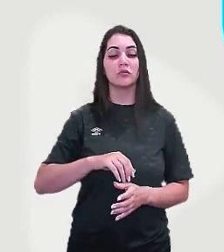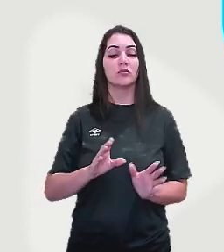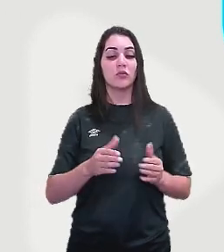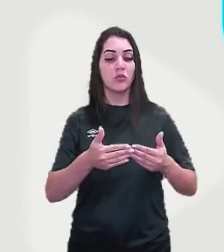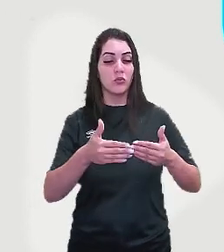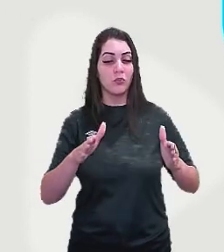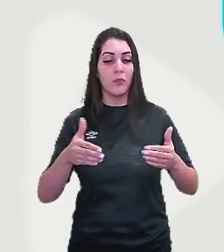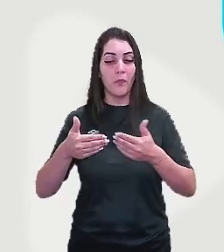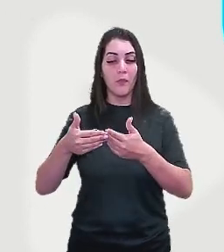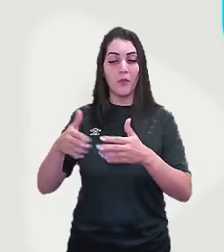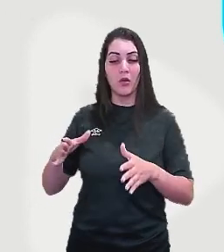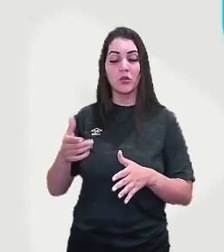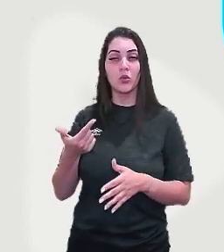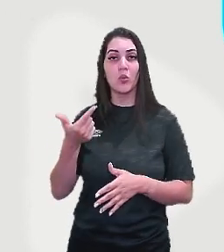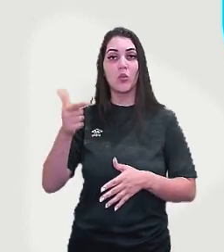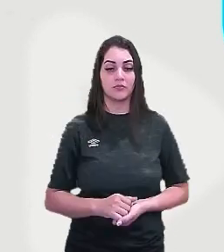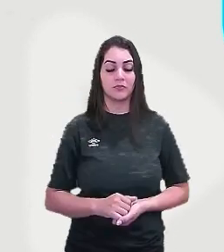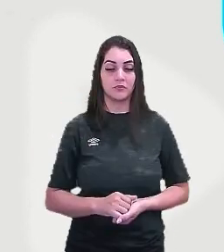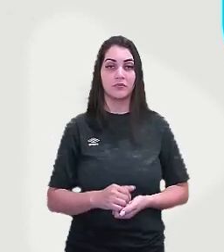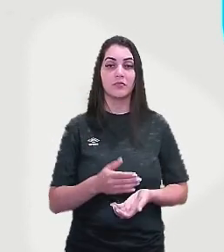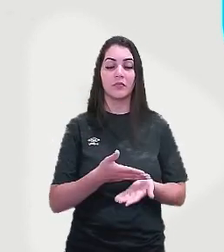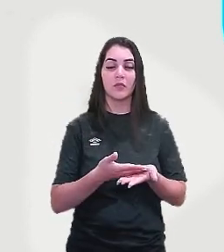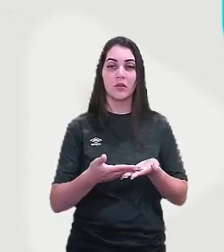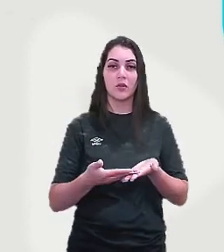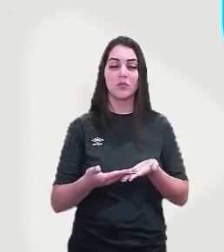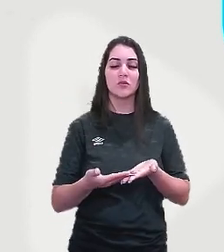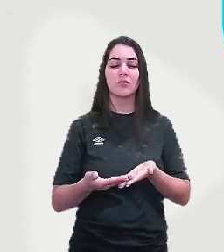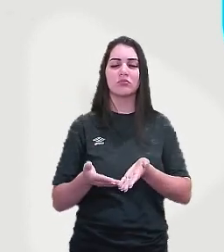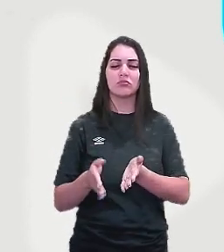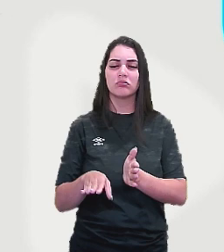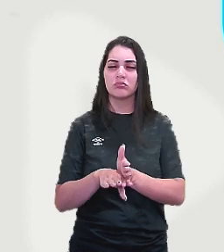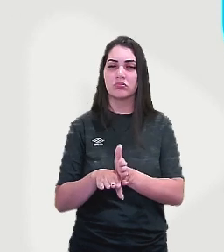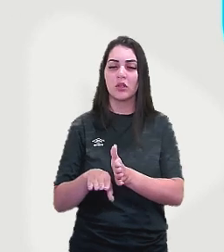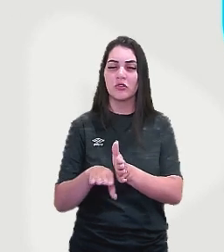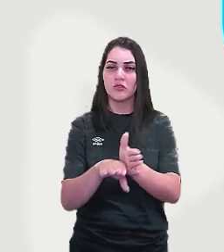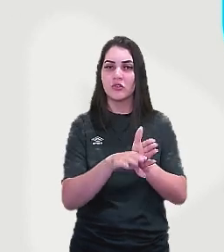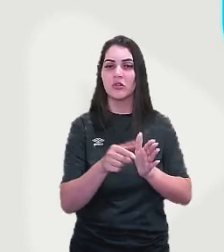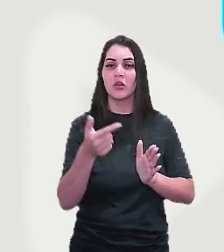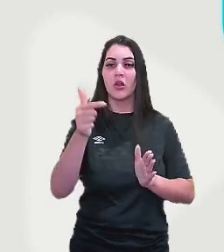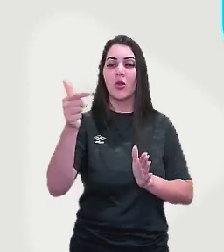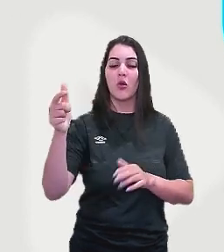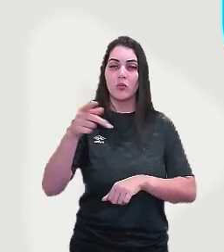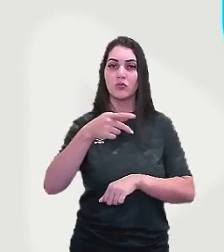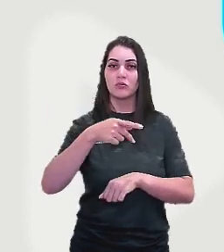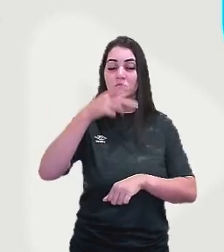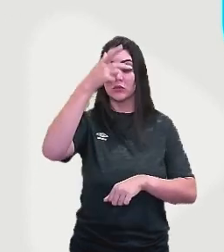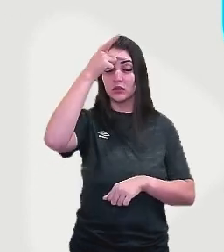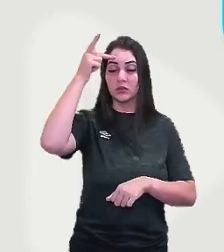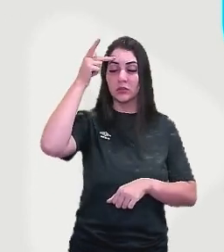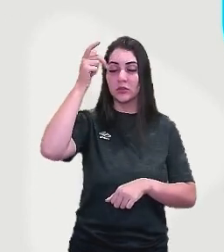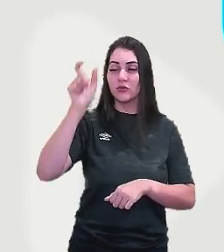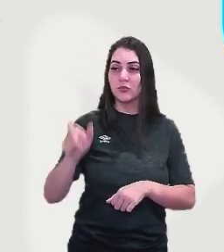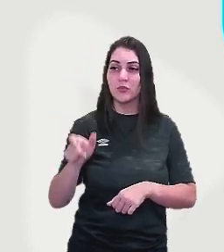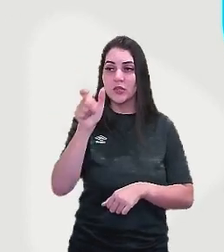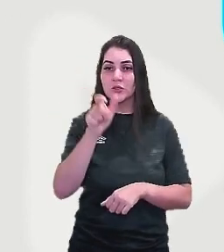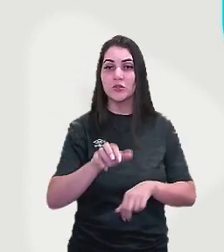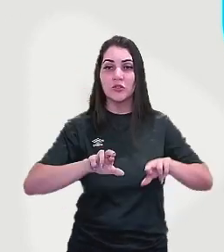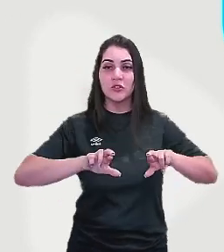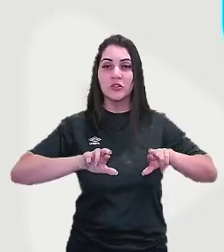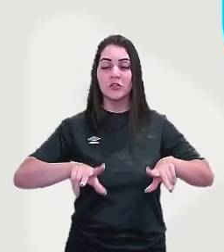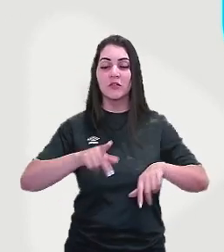partir do momento que os portos foram abertos, começaram a vir outras pessoas de diferentes nacionalidades. Não